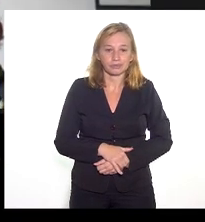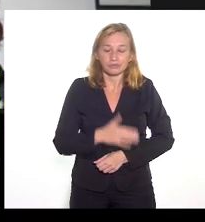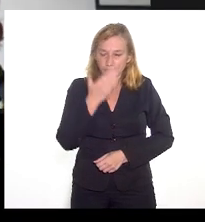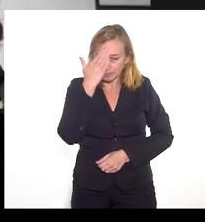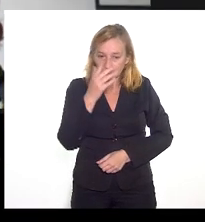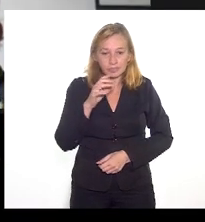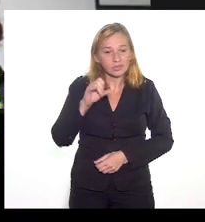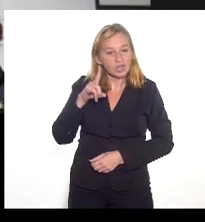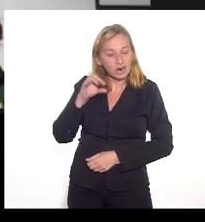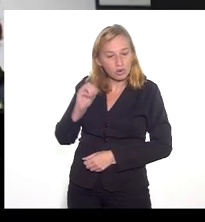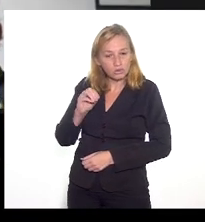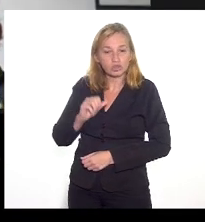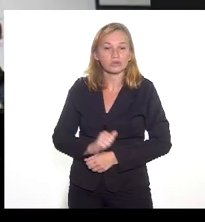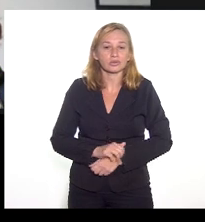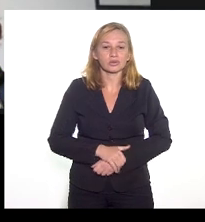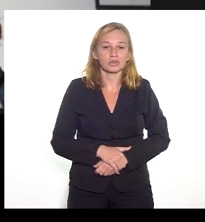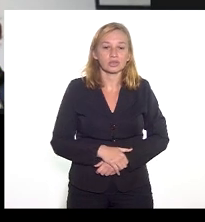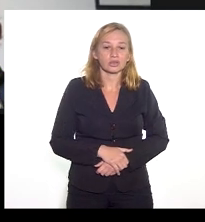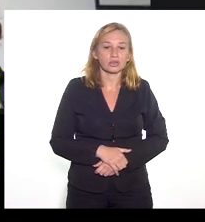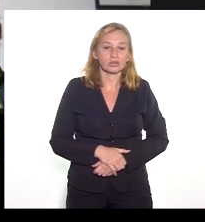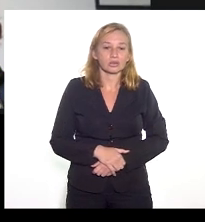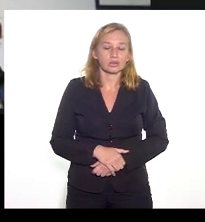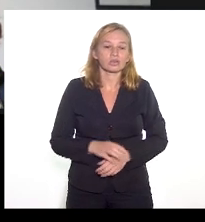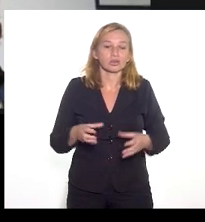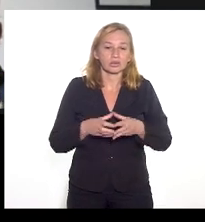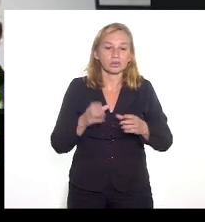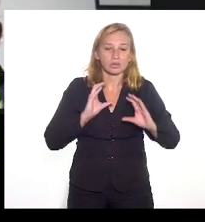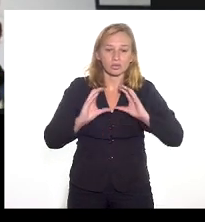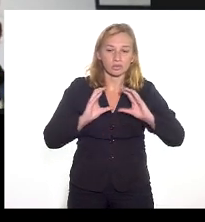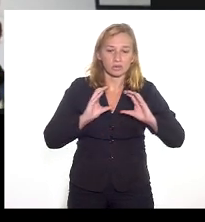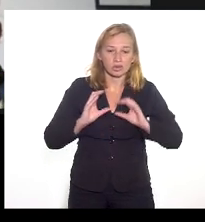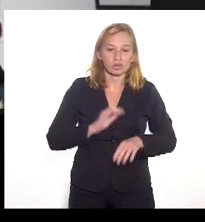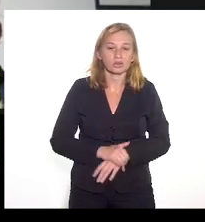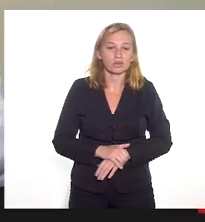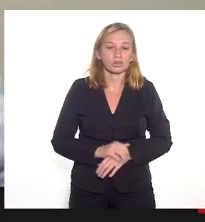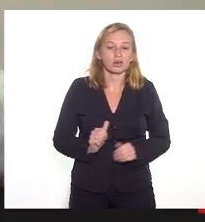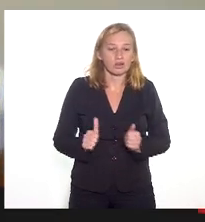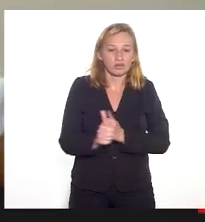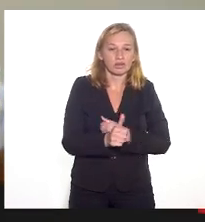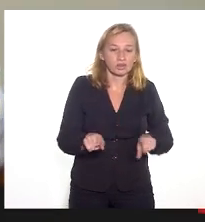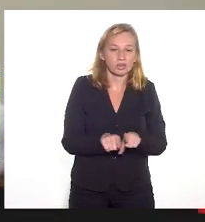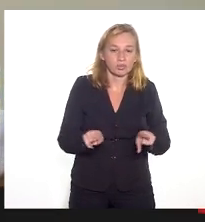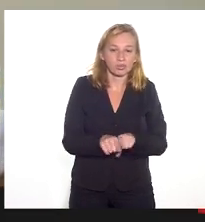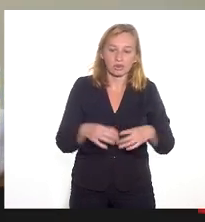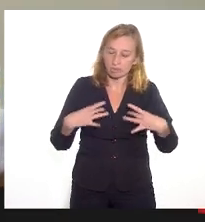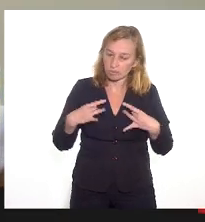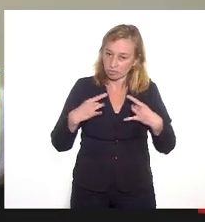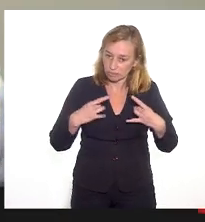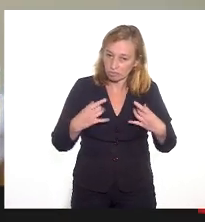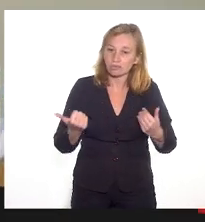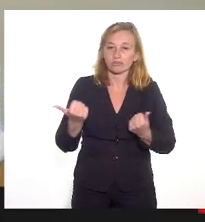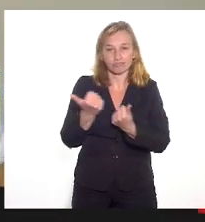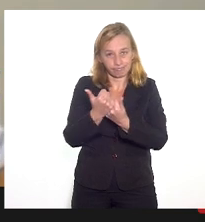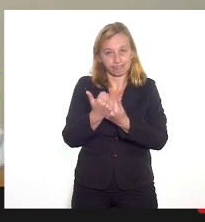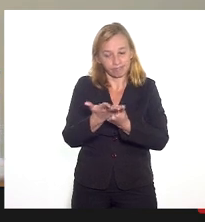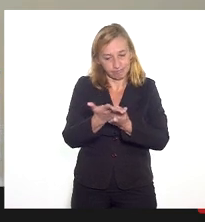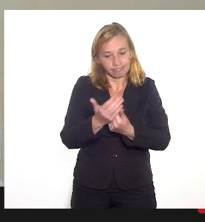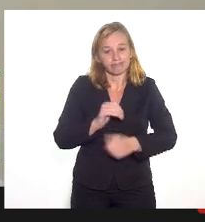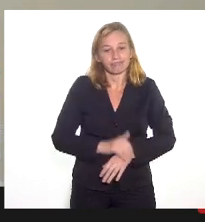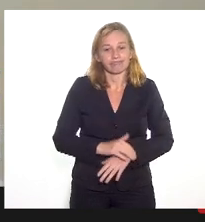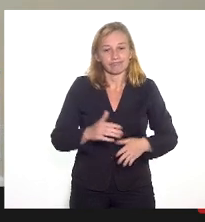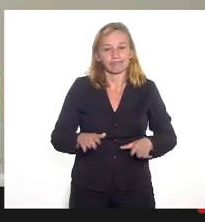Obrigado, Cláudio de Abreu, do coletivo Comunicativistas, e a Frente também se coloca à disposição para apoiar, né, claro,